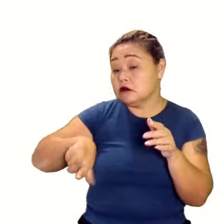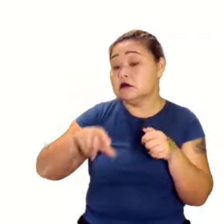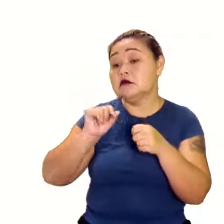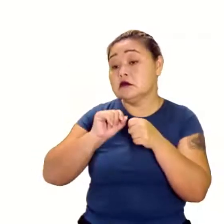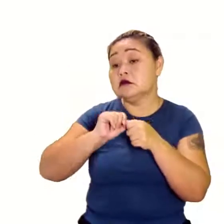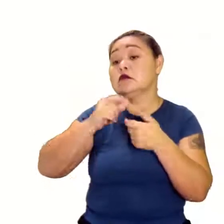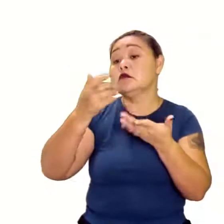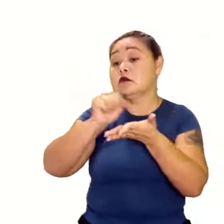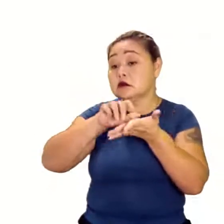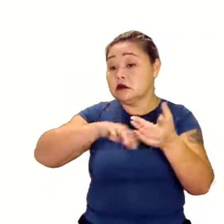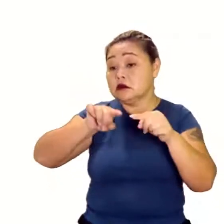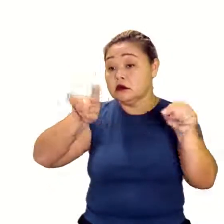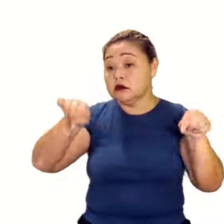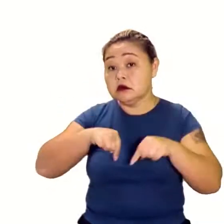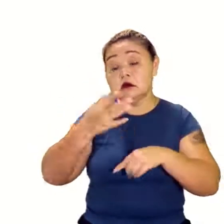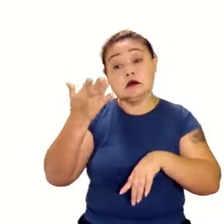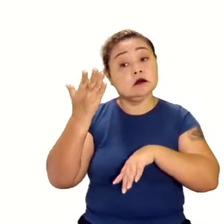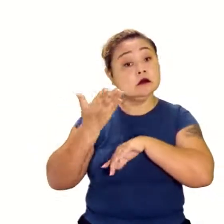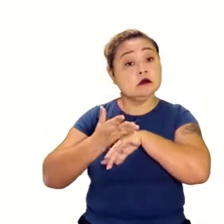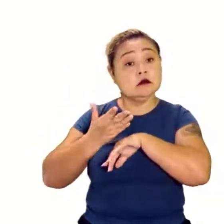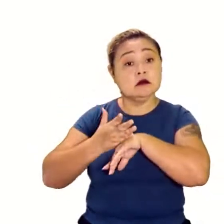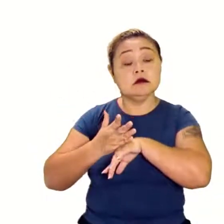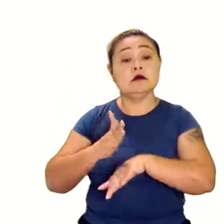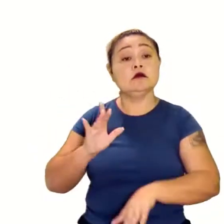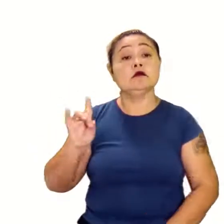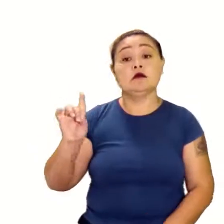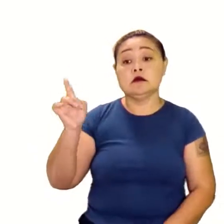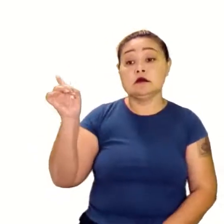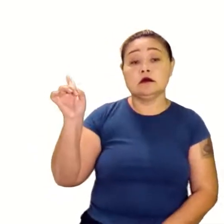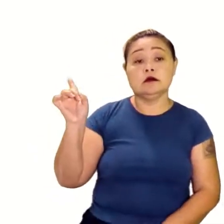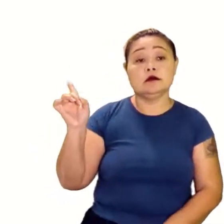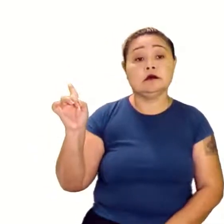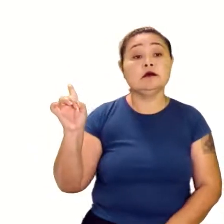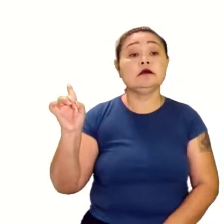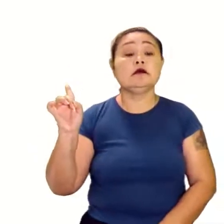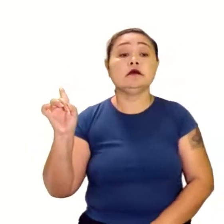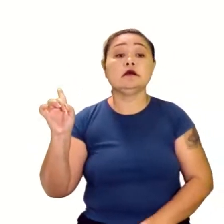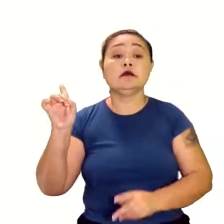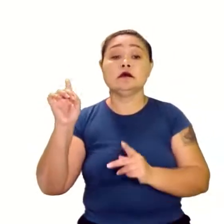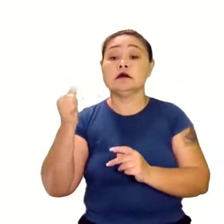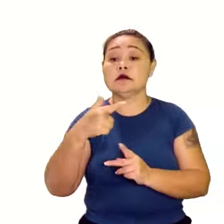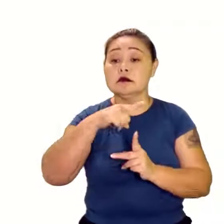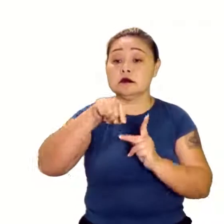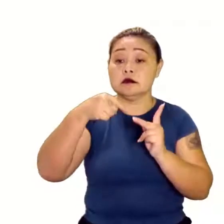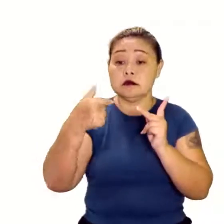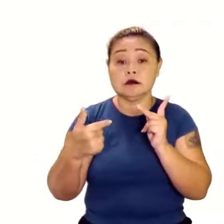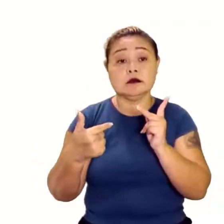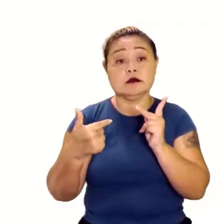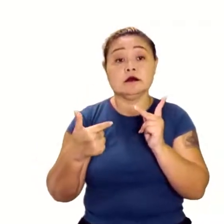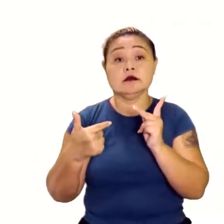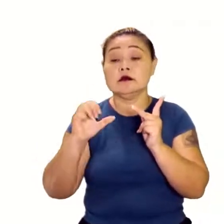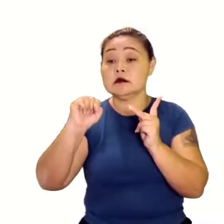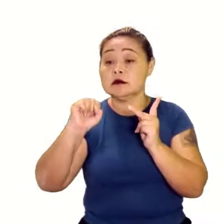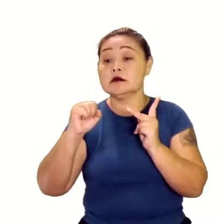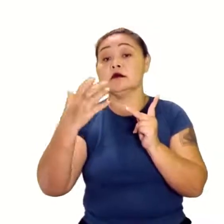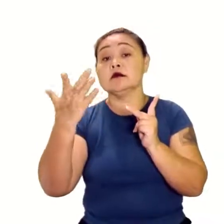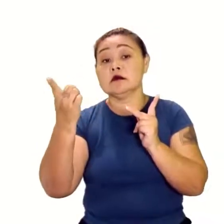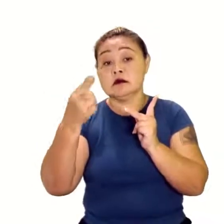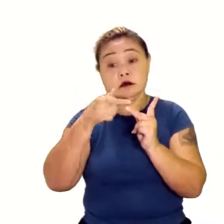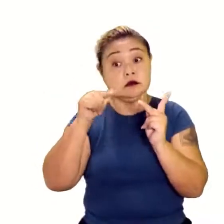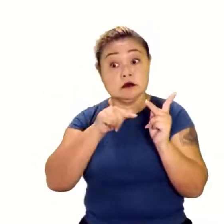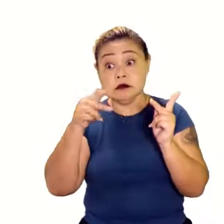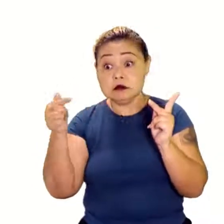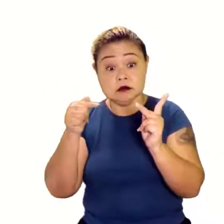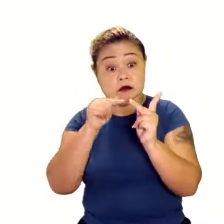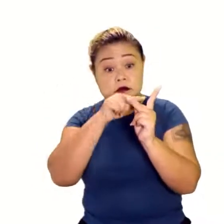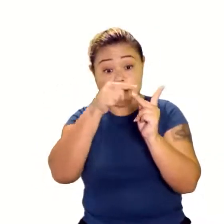as atividades de sala. Então, vamos treinar. Vamos lá, vamos praticar. 12 maçãs mais 8 maçãs, né? Não tá tudo